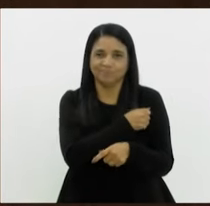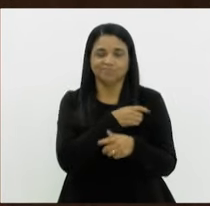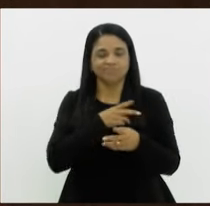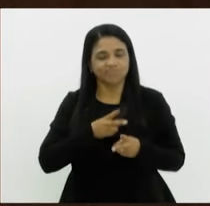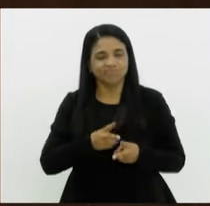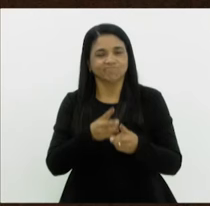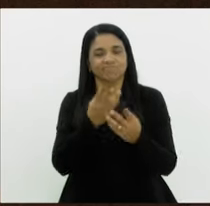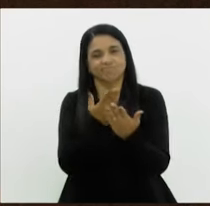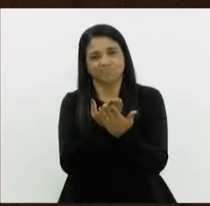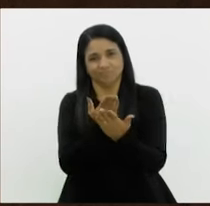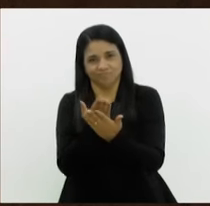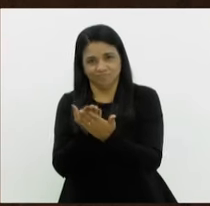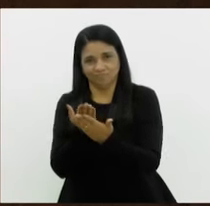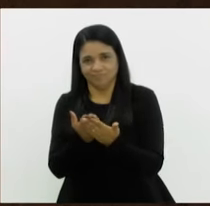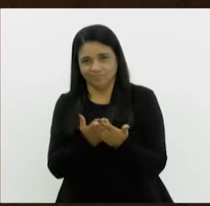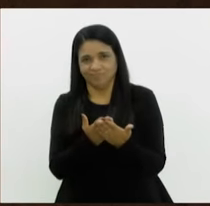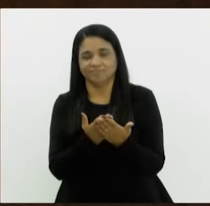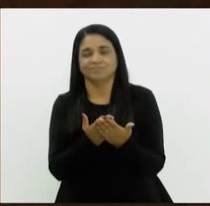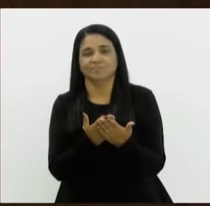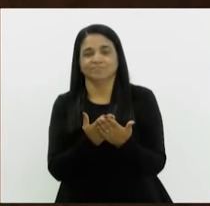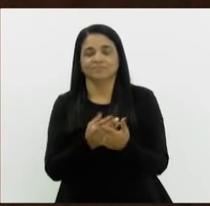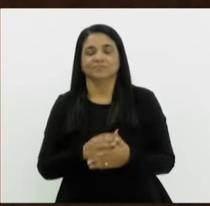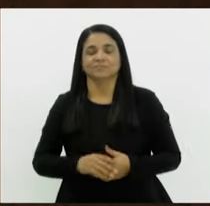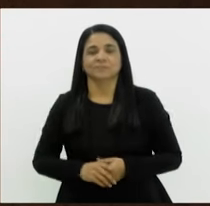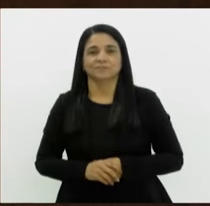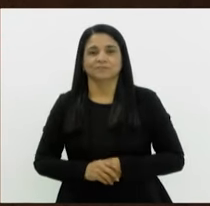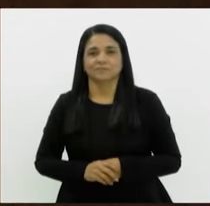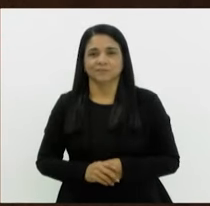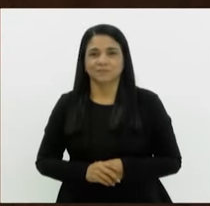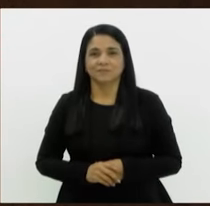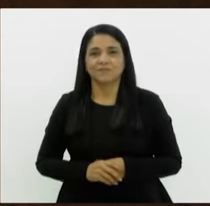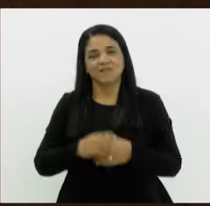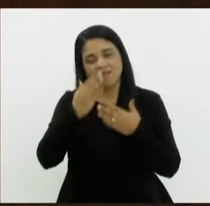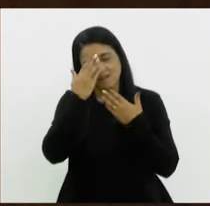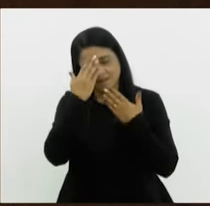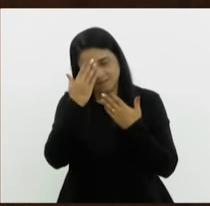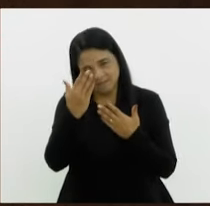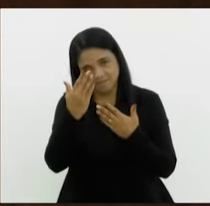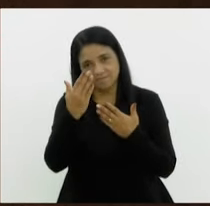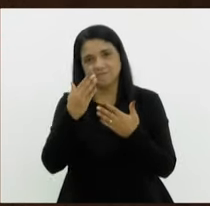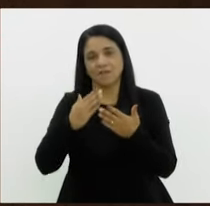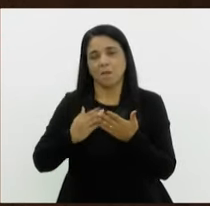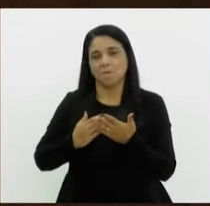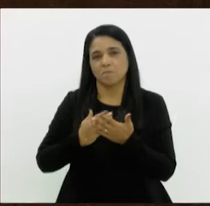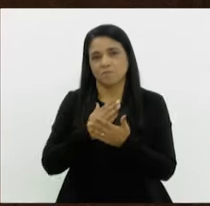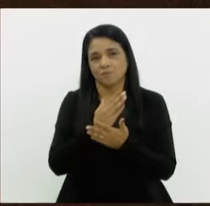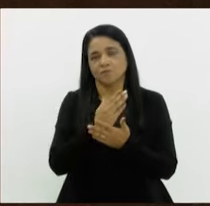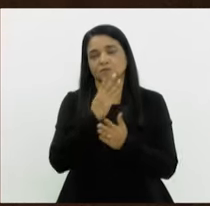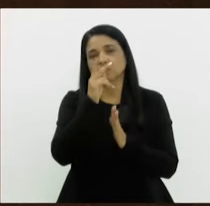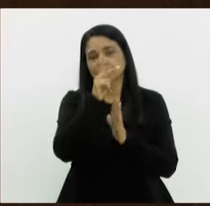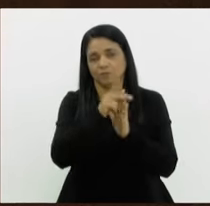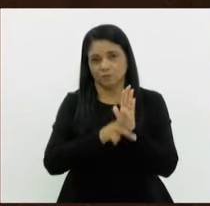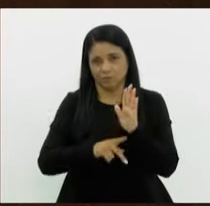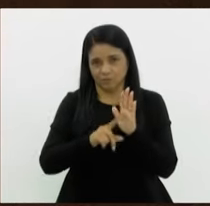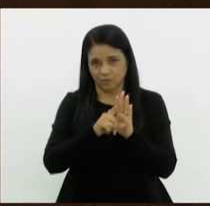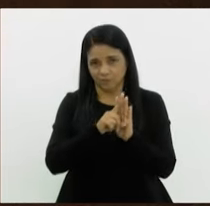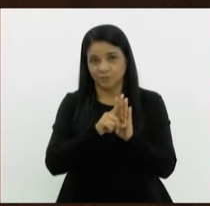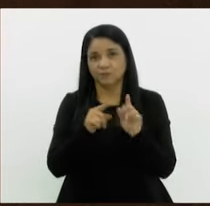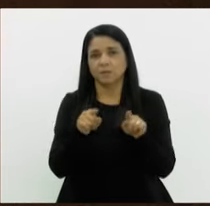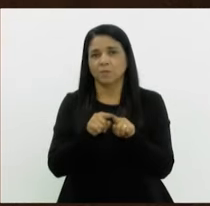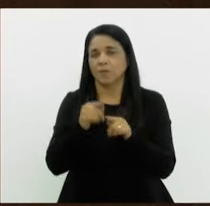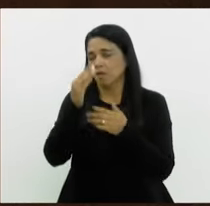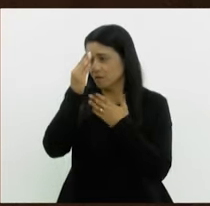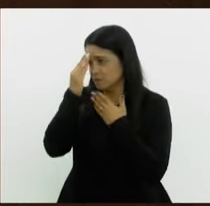seguir, não é, o seu ensino. Então, eu quero aqui agradecer a aprovação deste projeto, agradecer aos